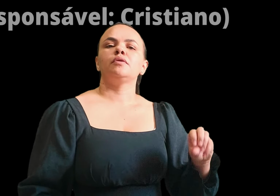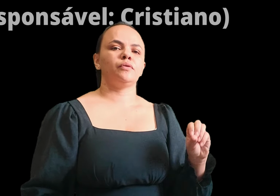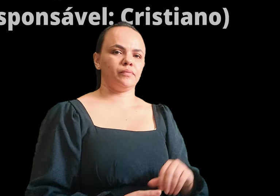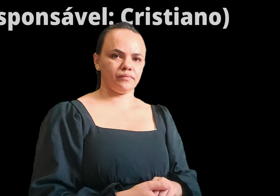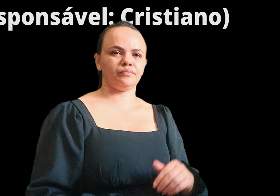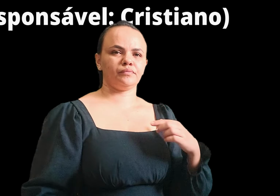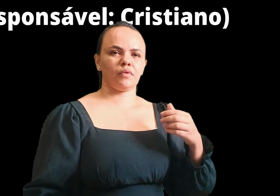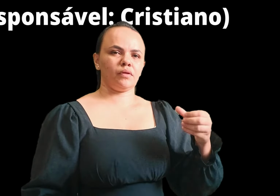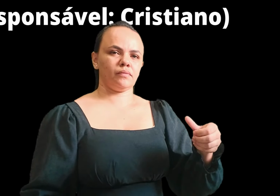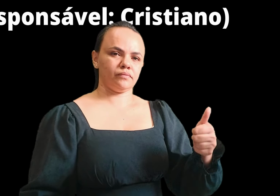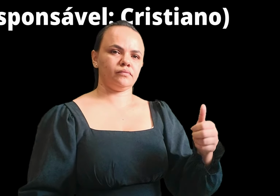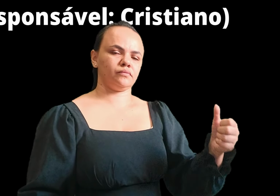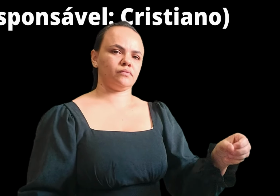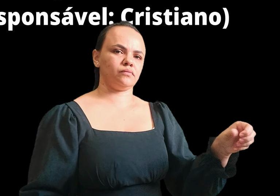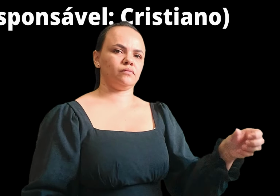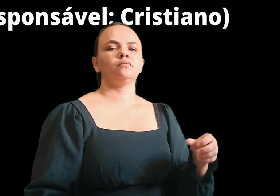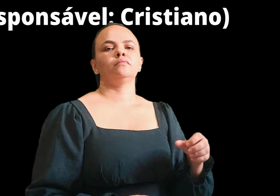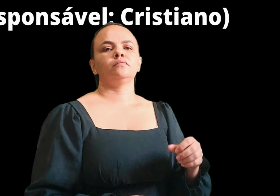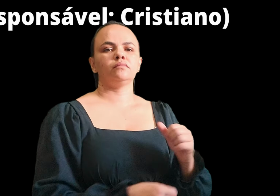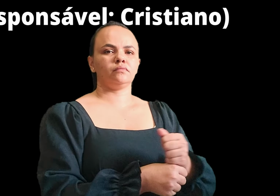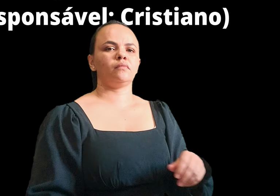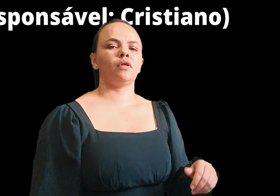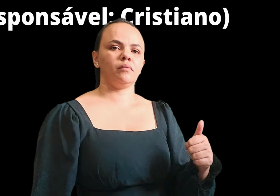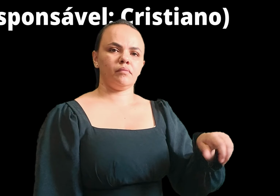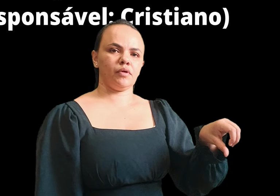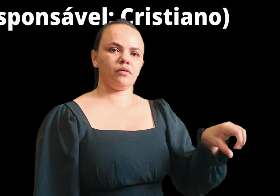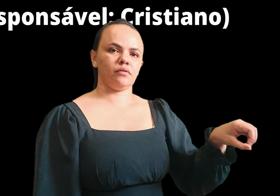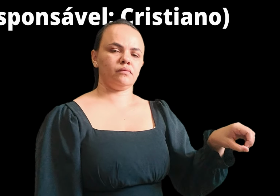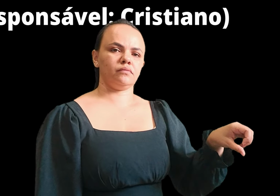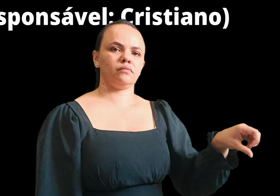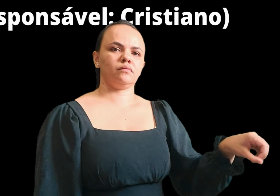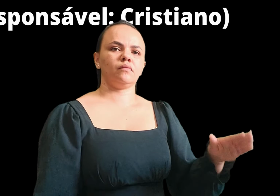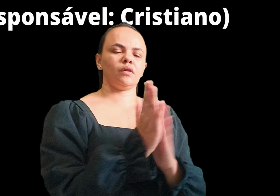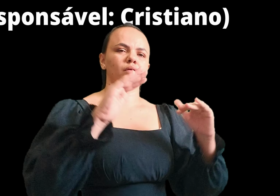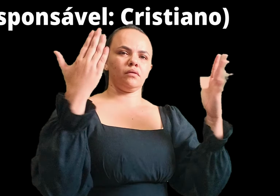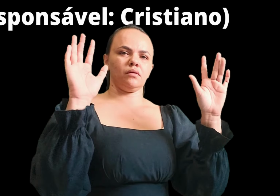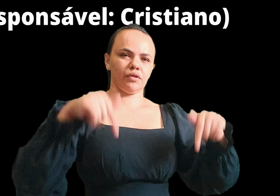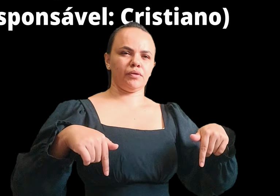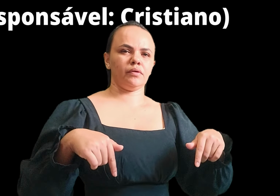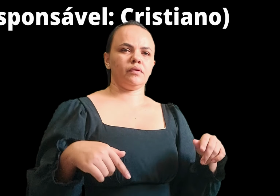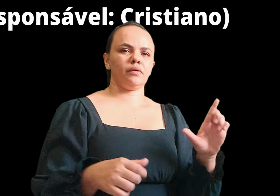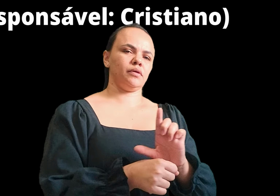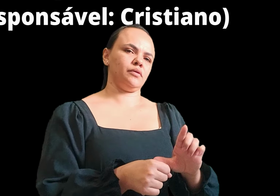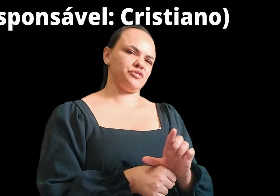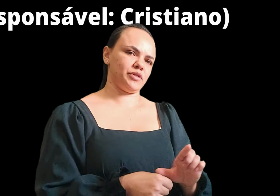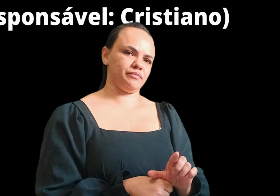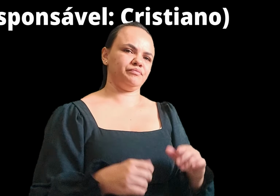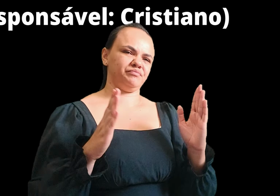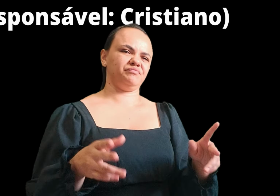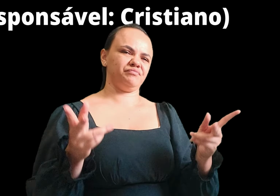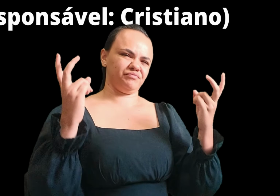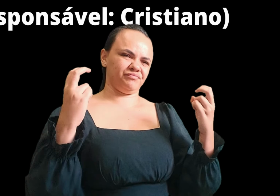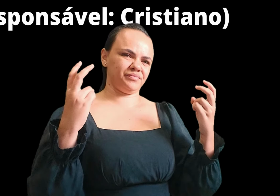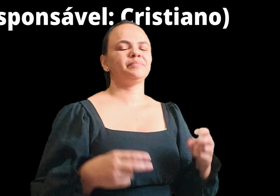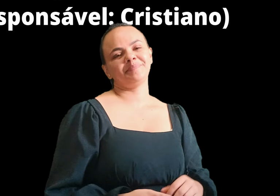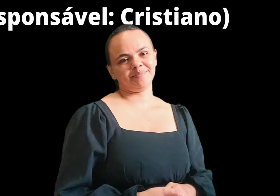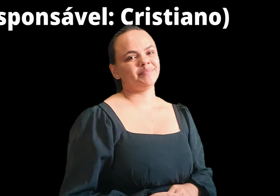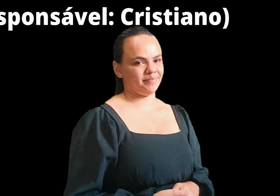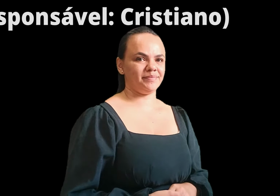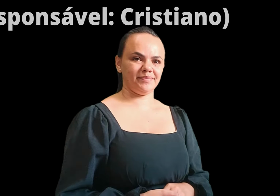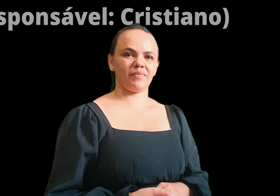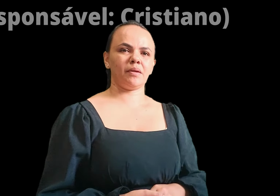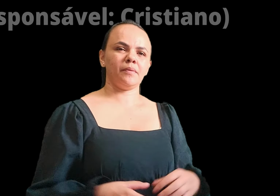em 1990 a maior festa que luí Gomes já viu só banda de música Foram sete